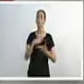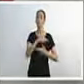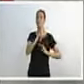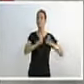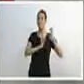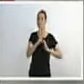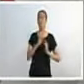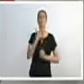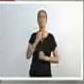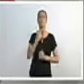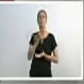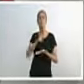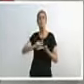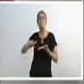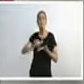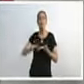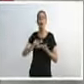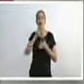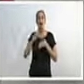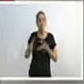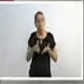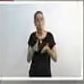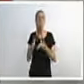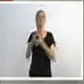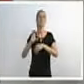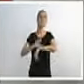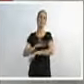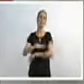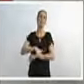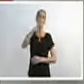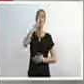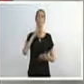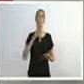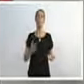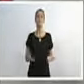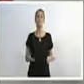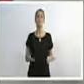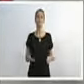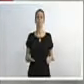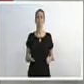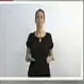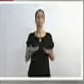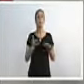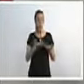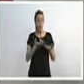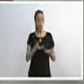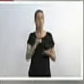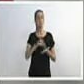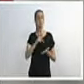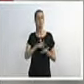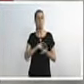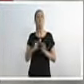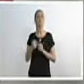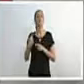fazendo no Rio do Texto, gostaria de fazer o Ribeirão e Topava totalmente gratuito pela prefeitura. Ele tira em troca da areia,